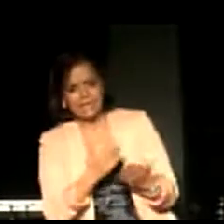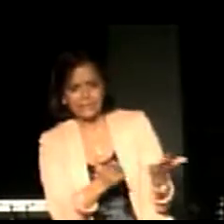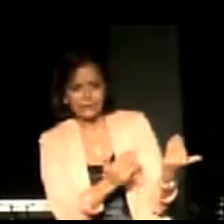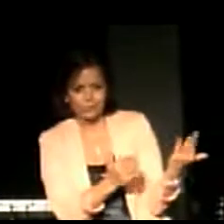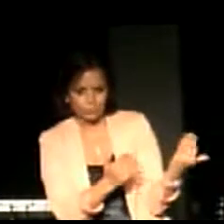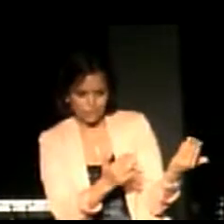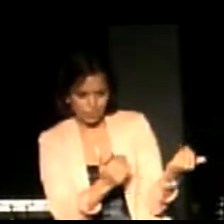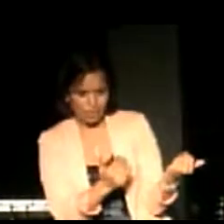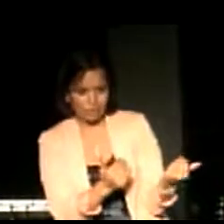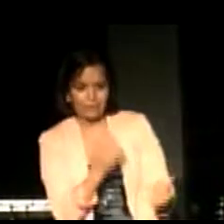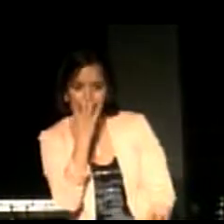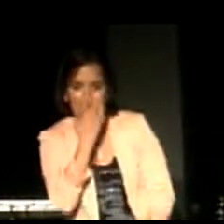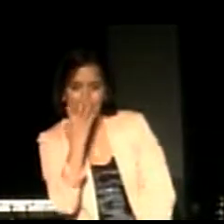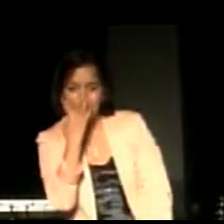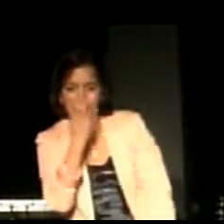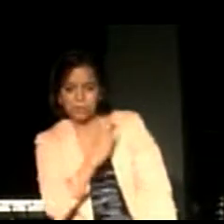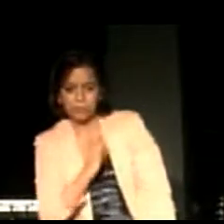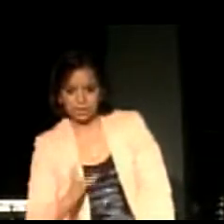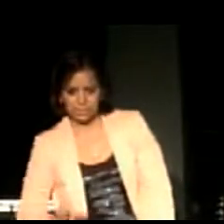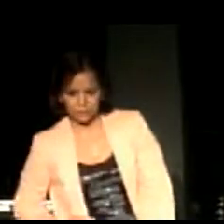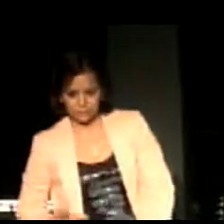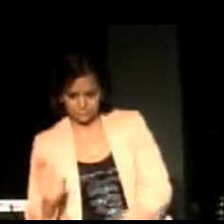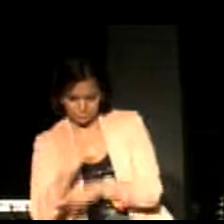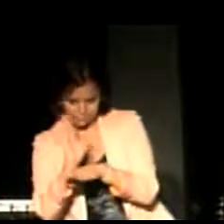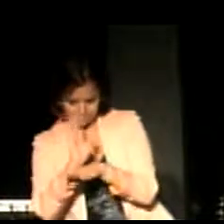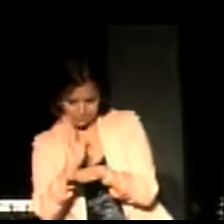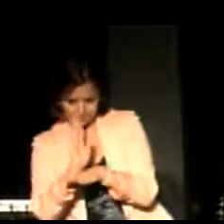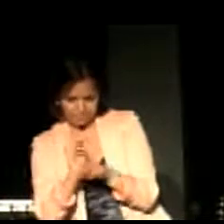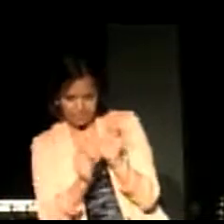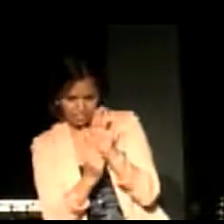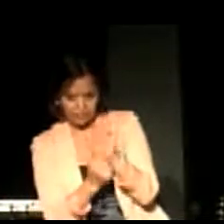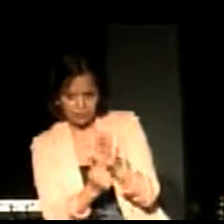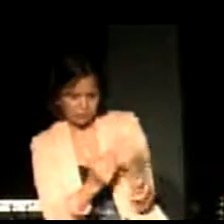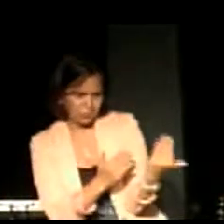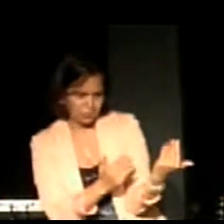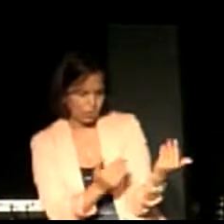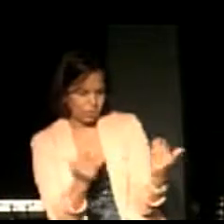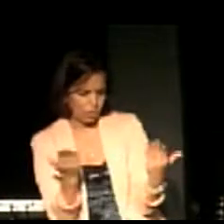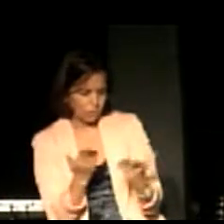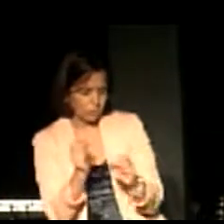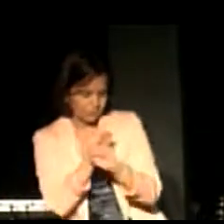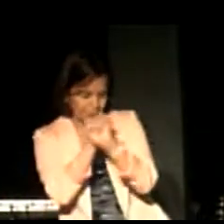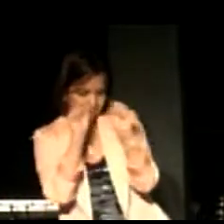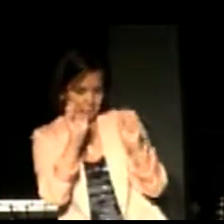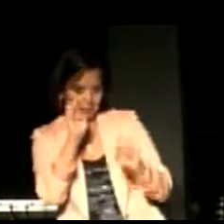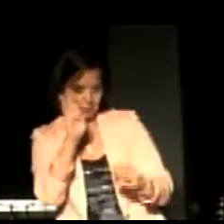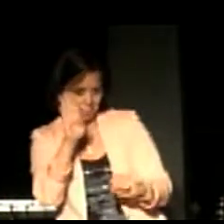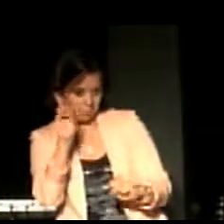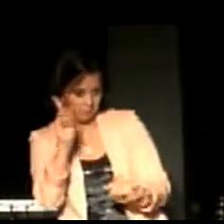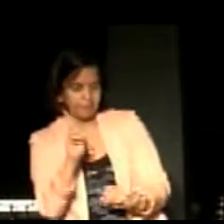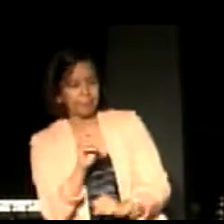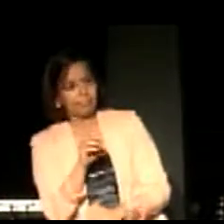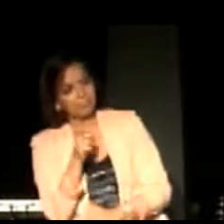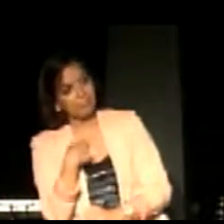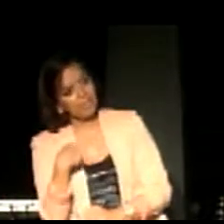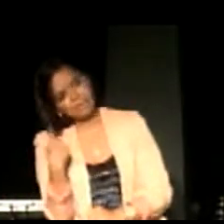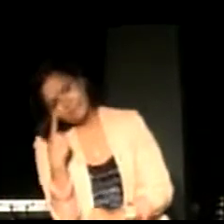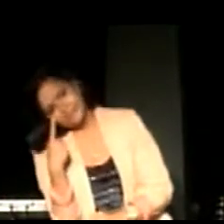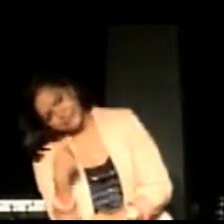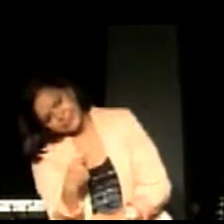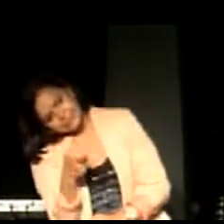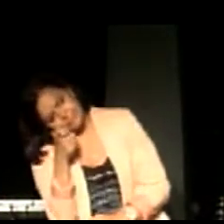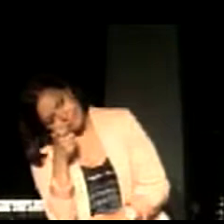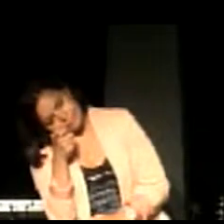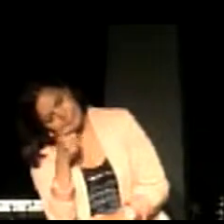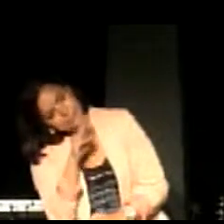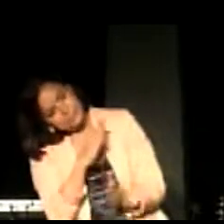ver o quanto vai passar, o quanto vai ser falado, o quanto ele sofreu, como ele